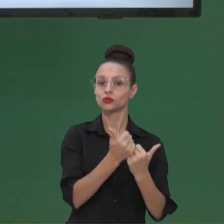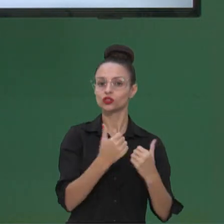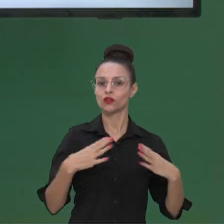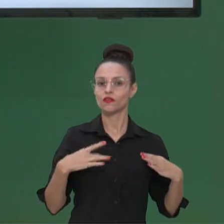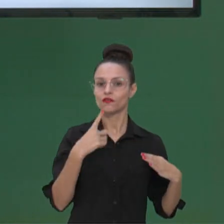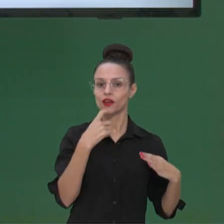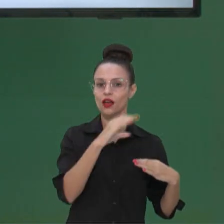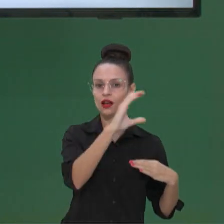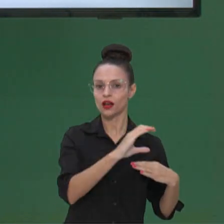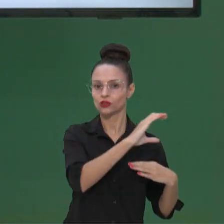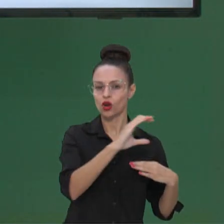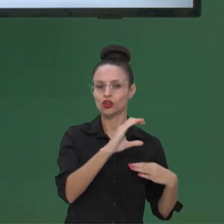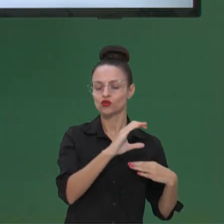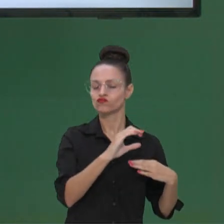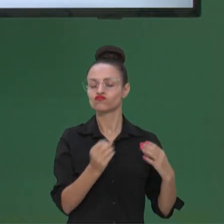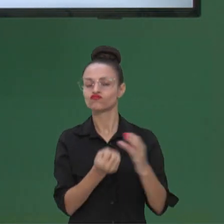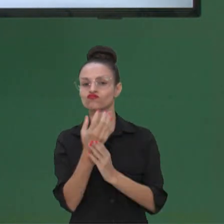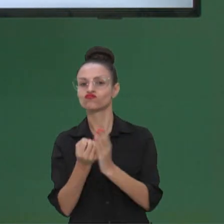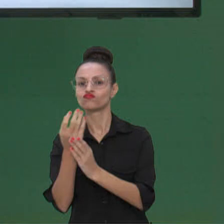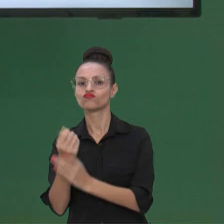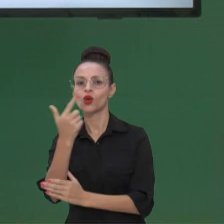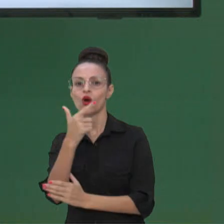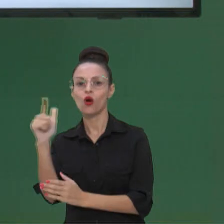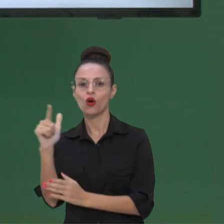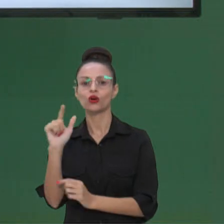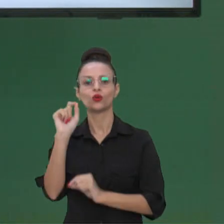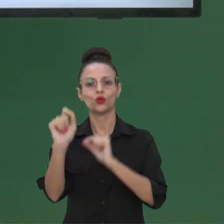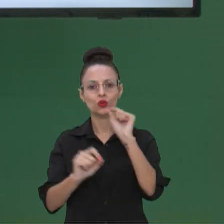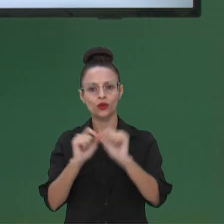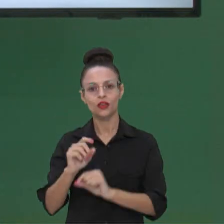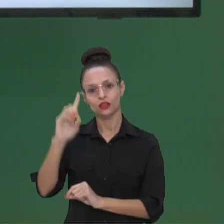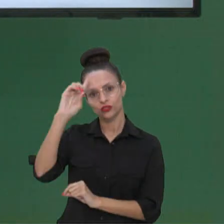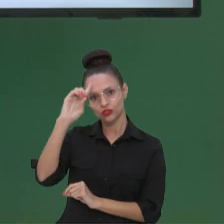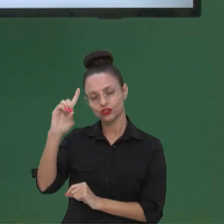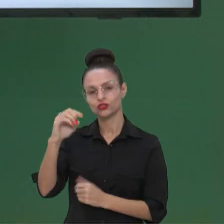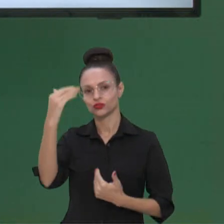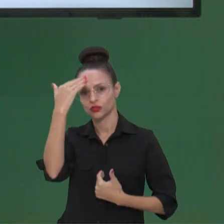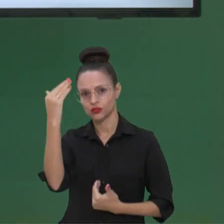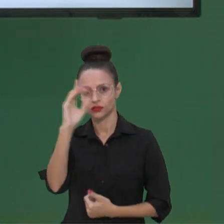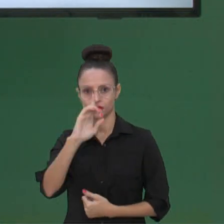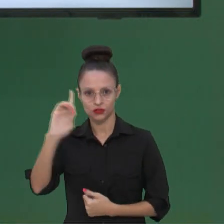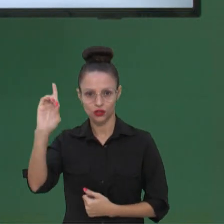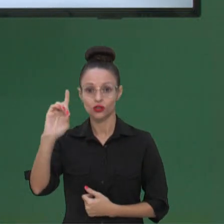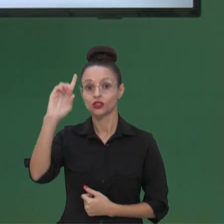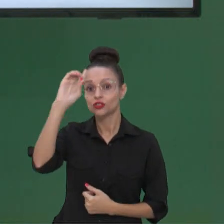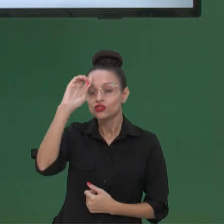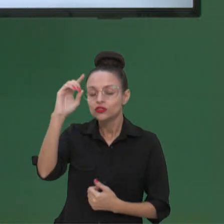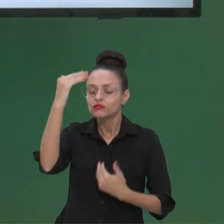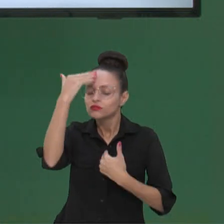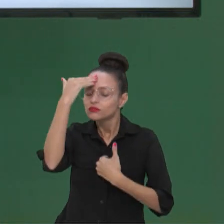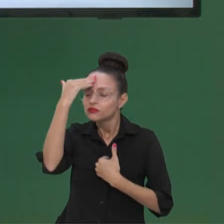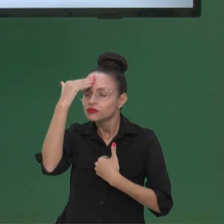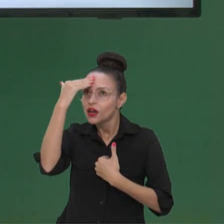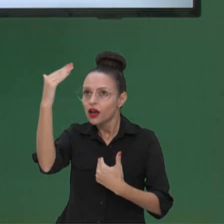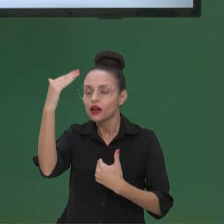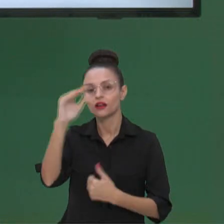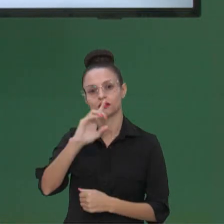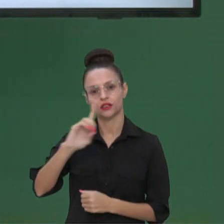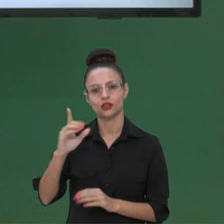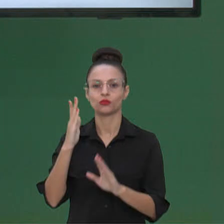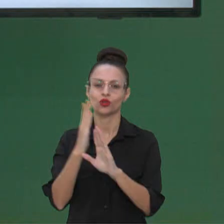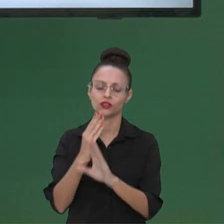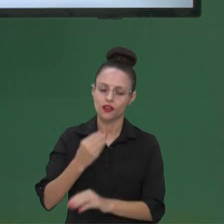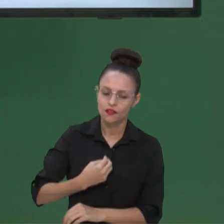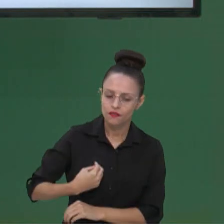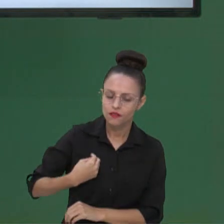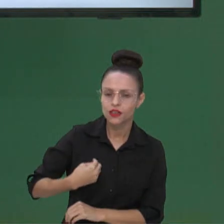ele criou alguns outros feriados, mudando o nome, e chamou então de Dia de Ação de Graças, o dia de dar graças a Deus pela sua